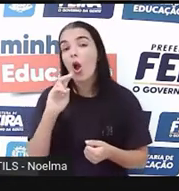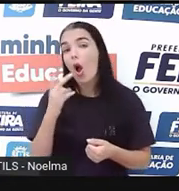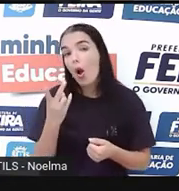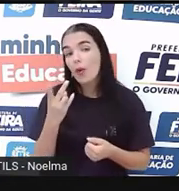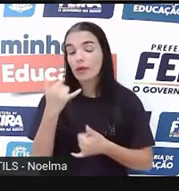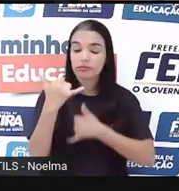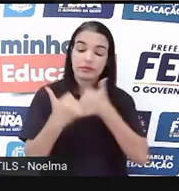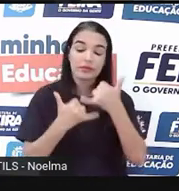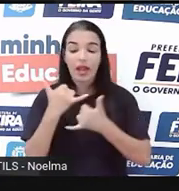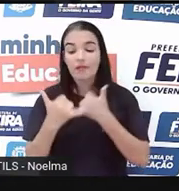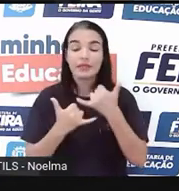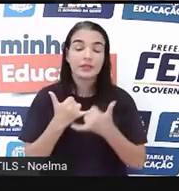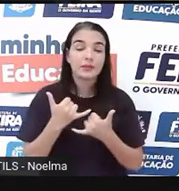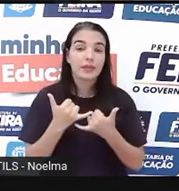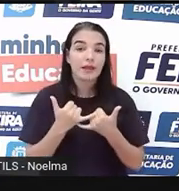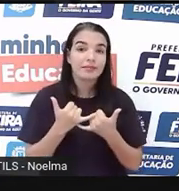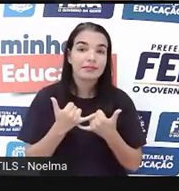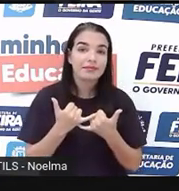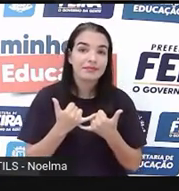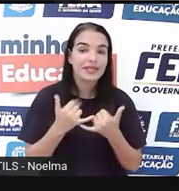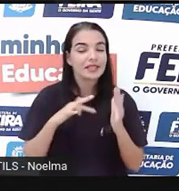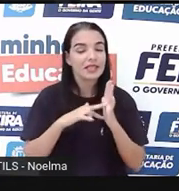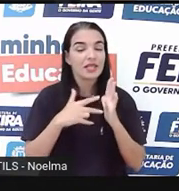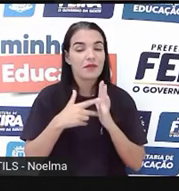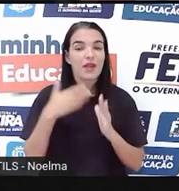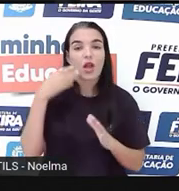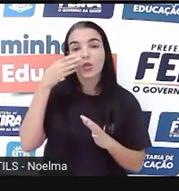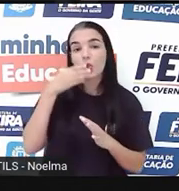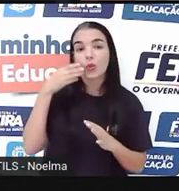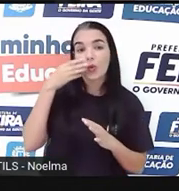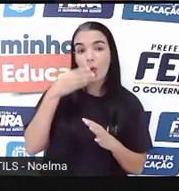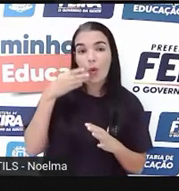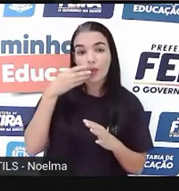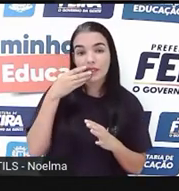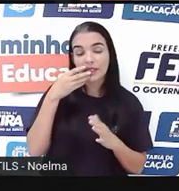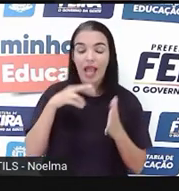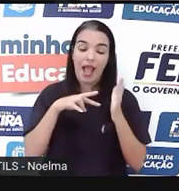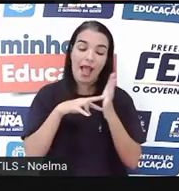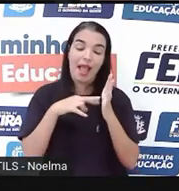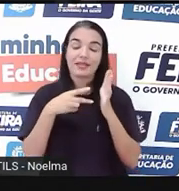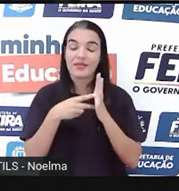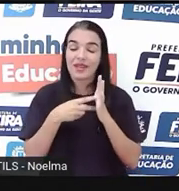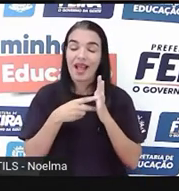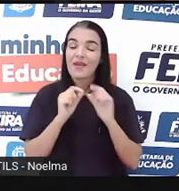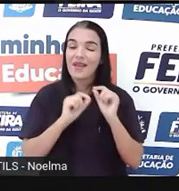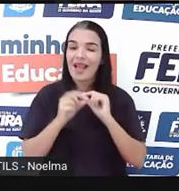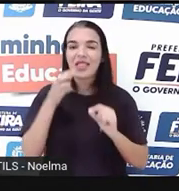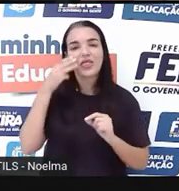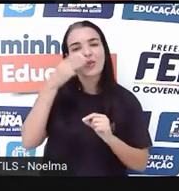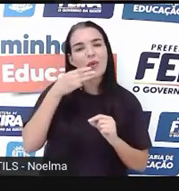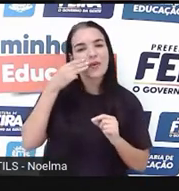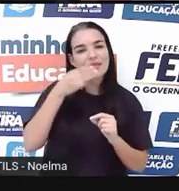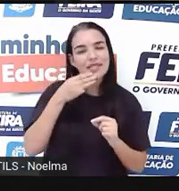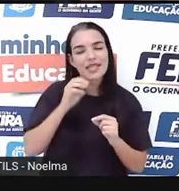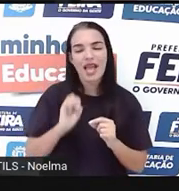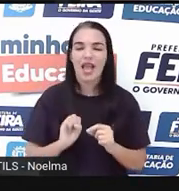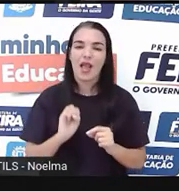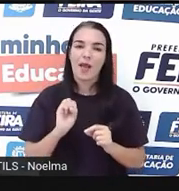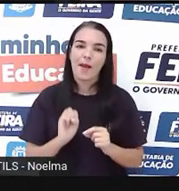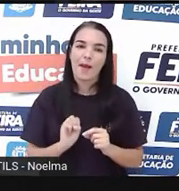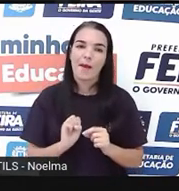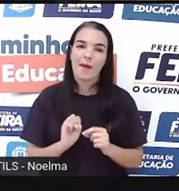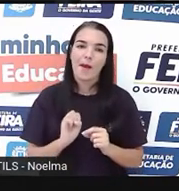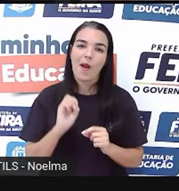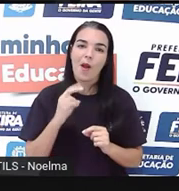E isso significa que elas querem o quê? Sweets or candies, que são doces, né? A gente chama